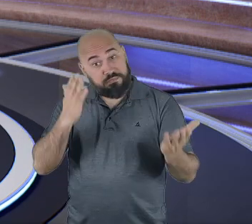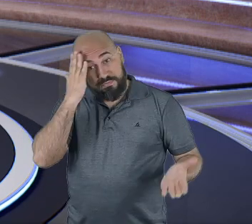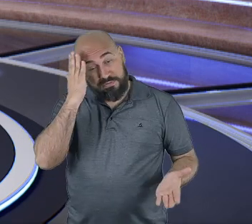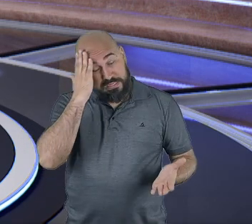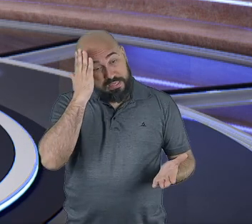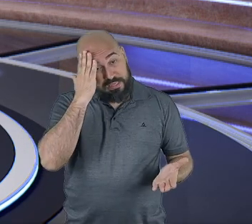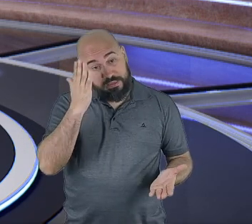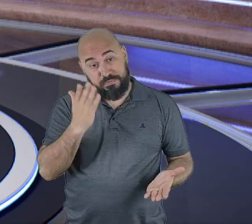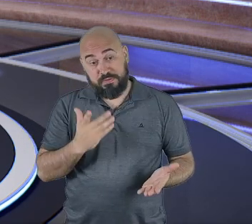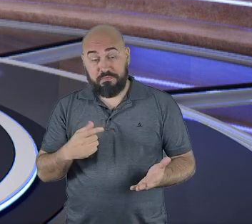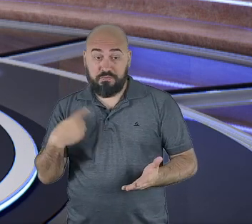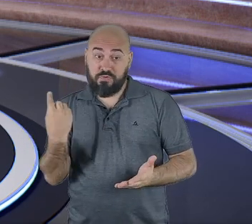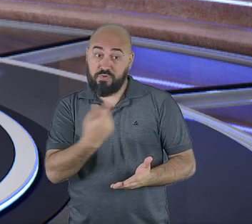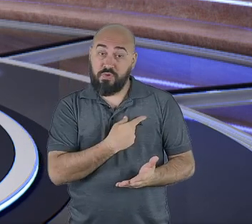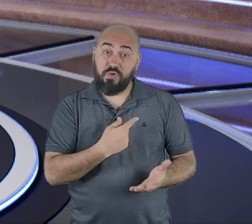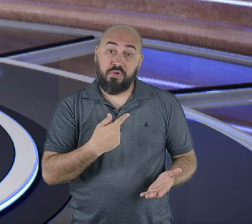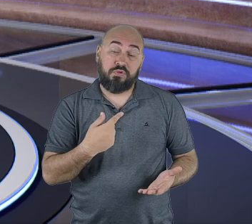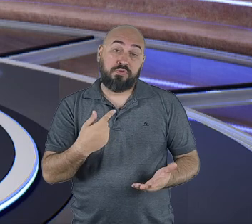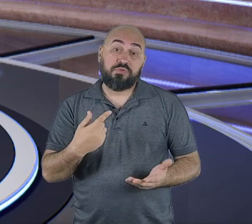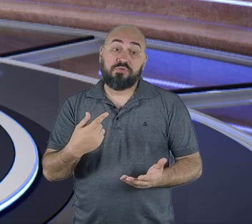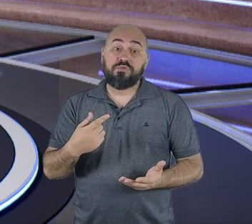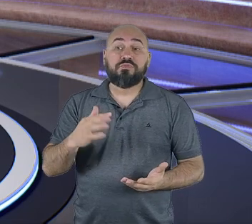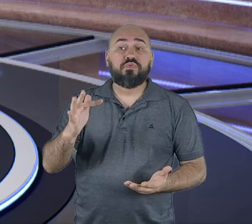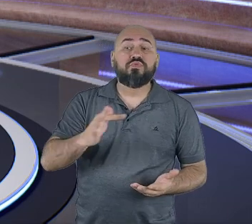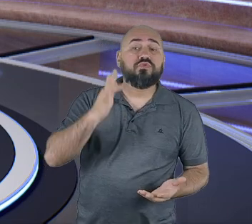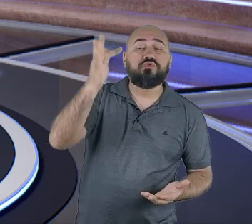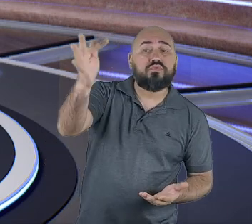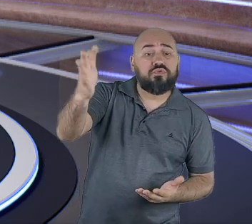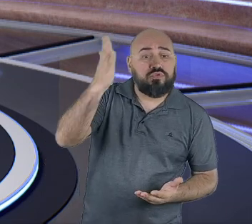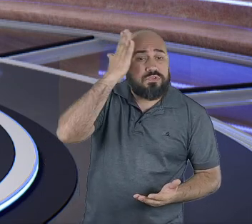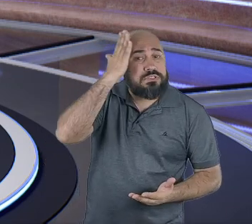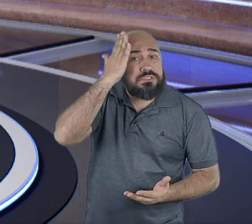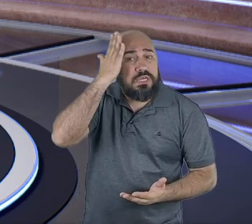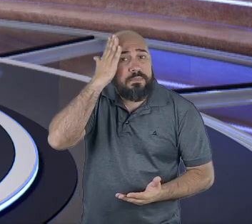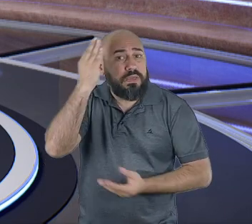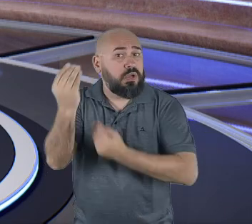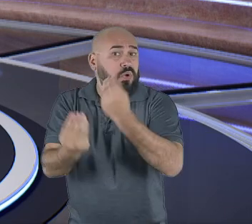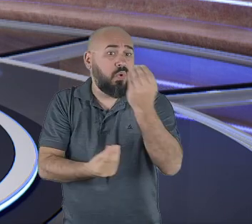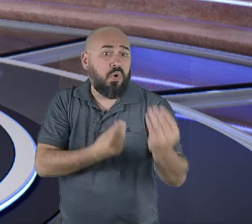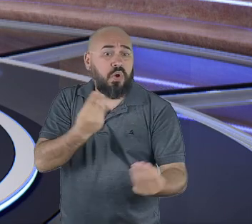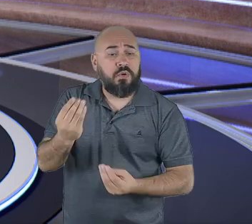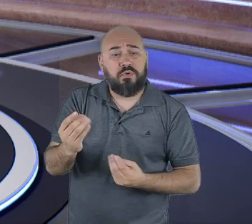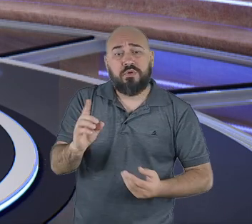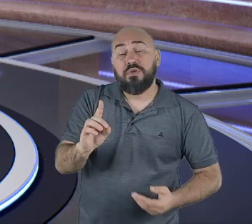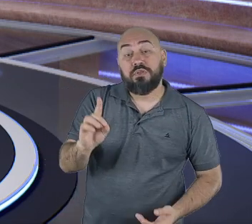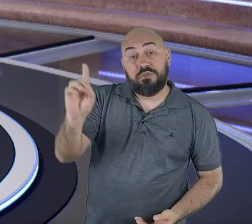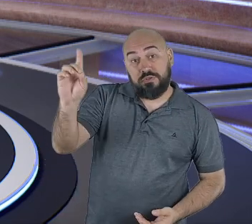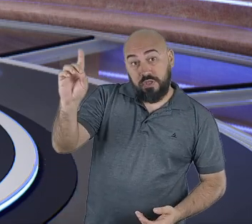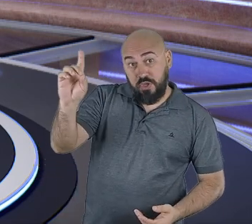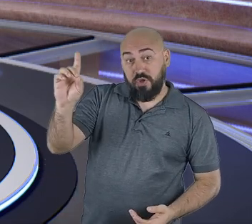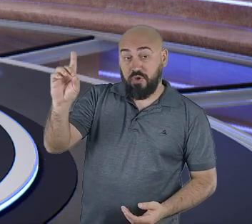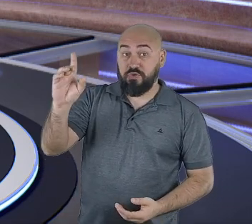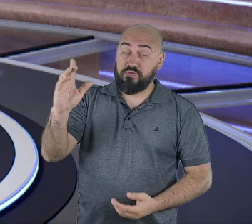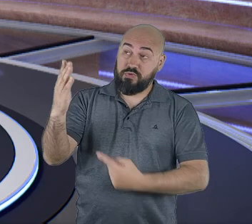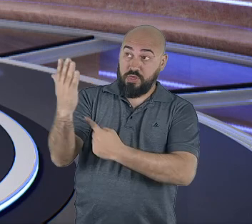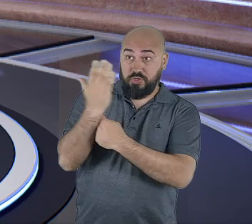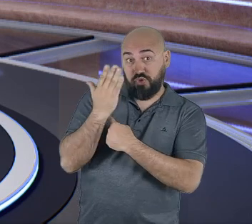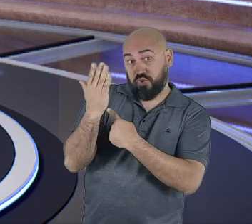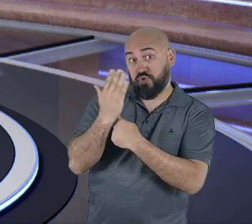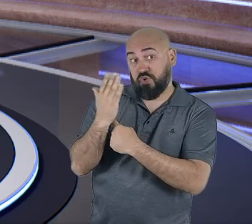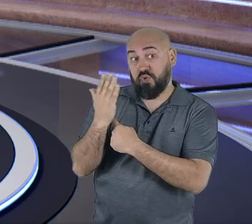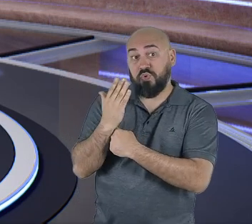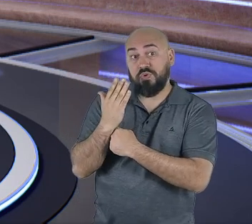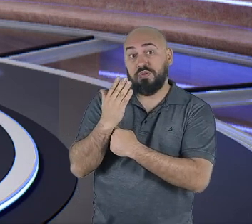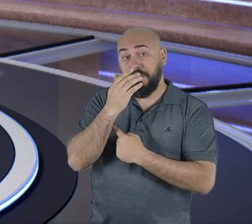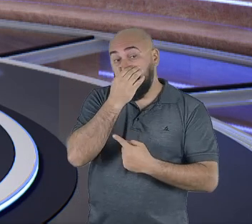que, ao nos antecipar aquilo que vai acontecer, Deus está nos dando uma grande vantagem, porque você